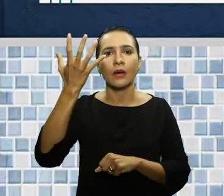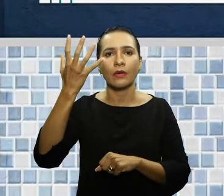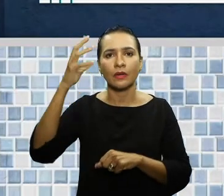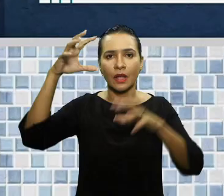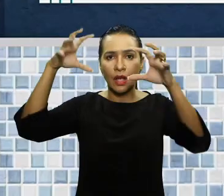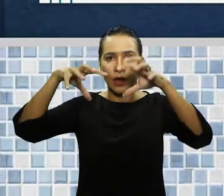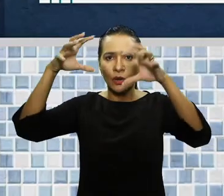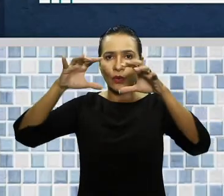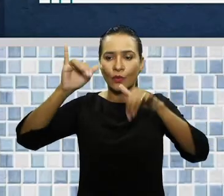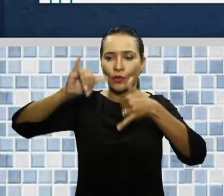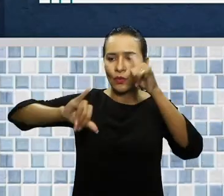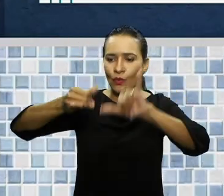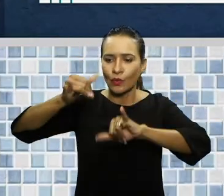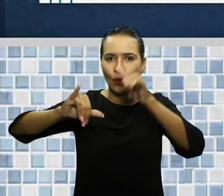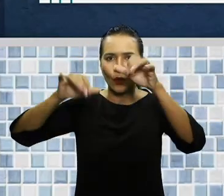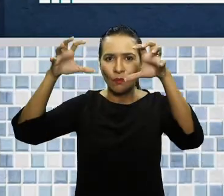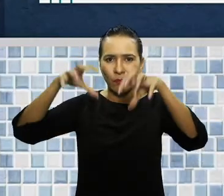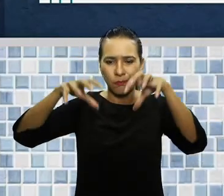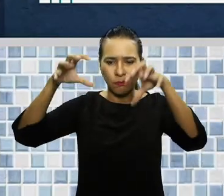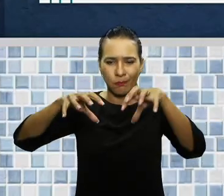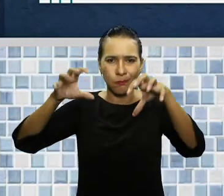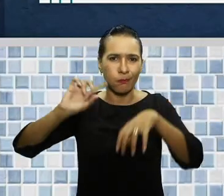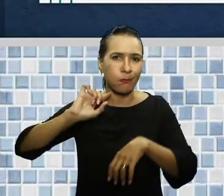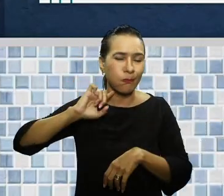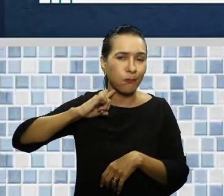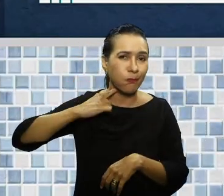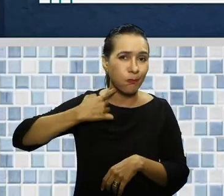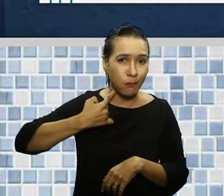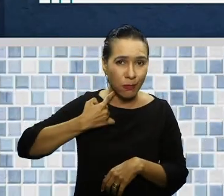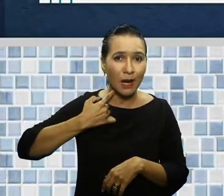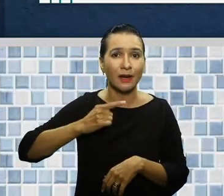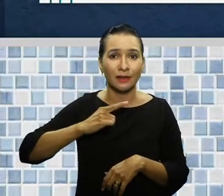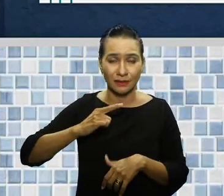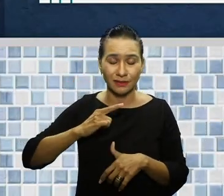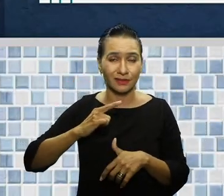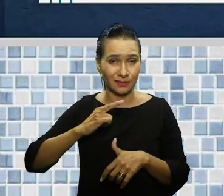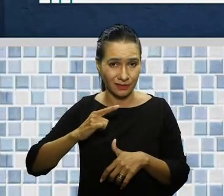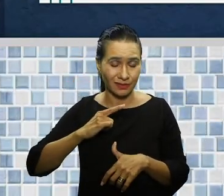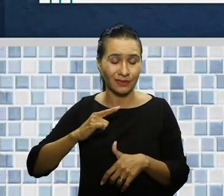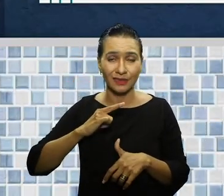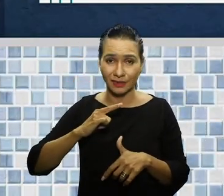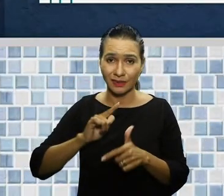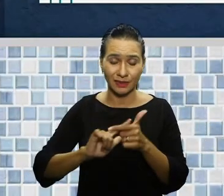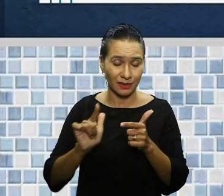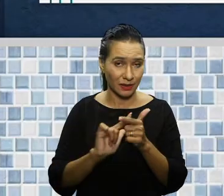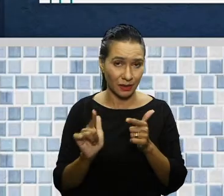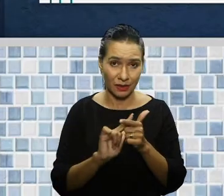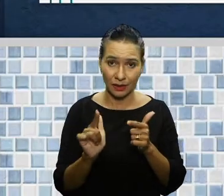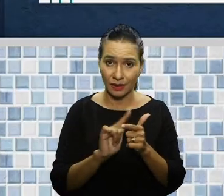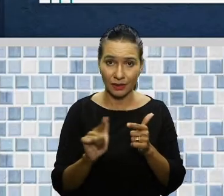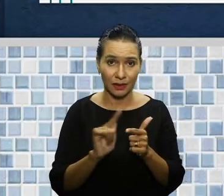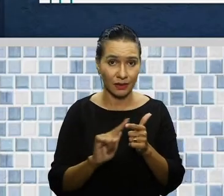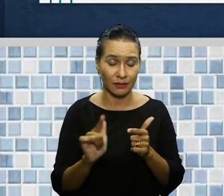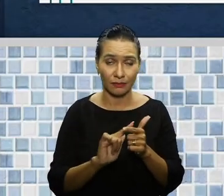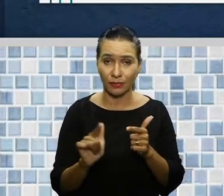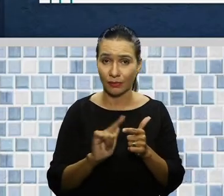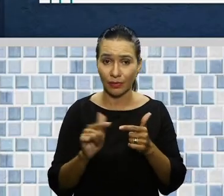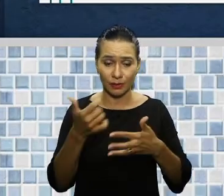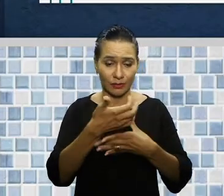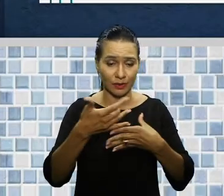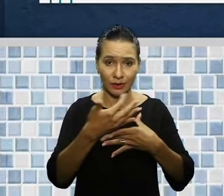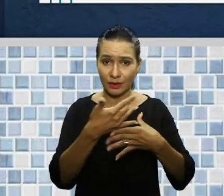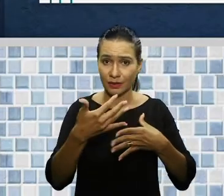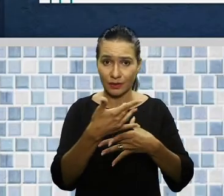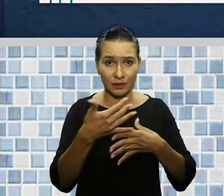chuvas ácidas e que causam diversos prejuízos, principalmente prejuízos patrimoniais nas cidades